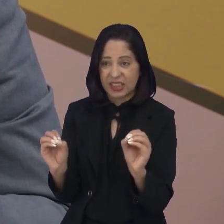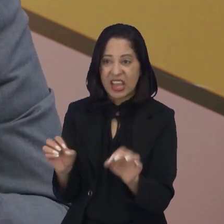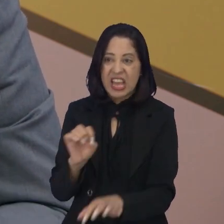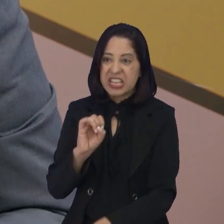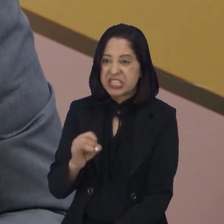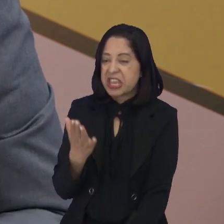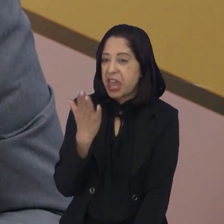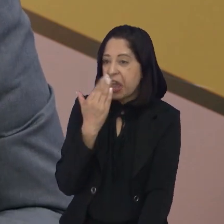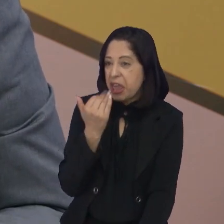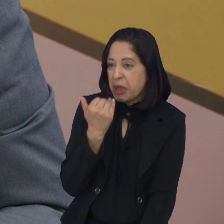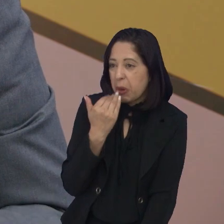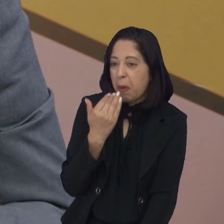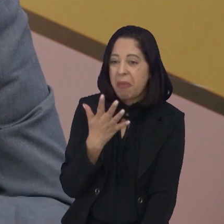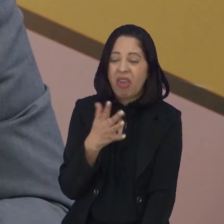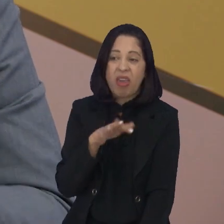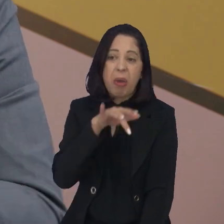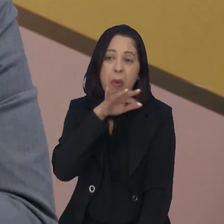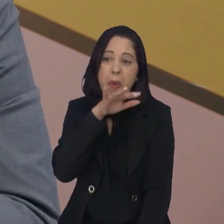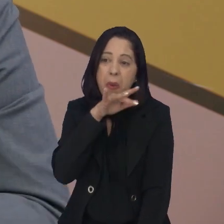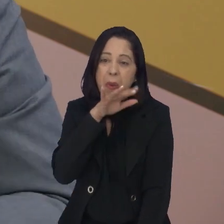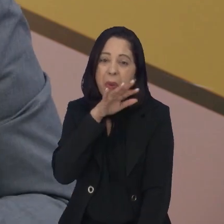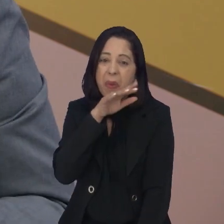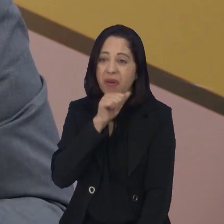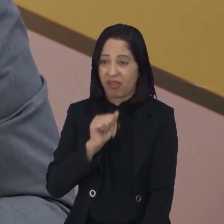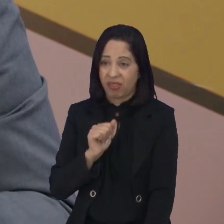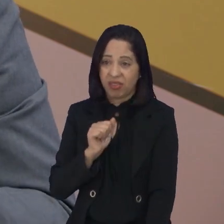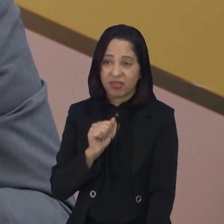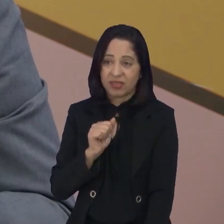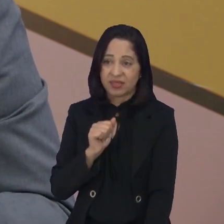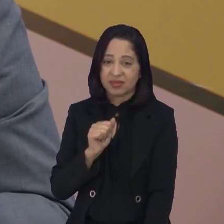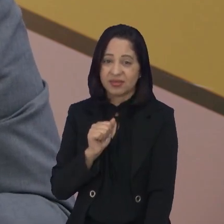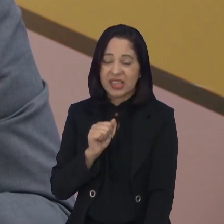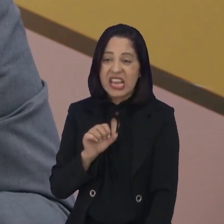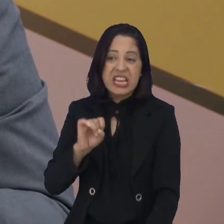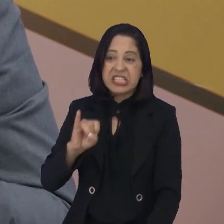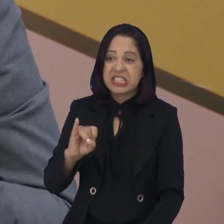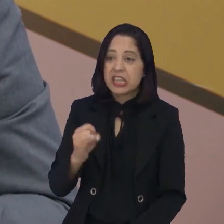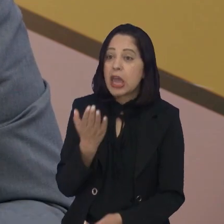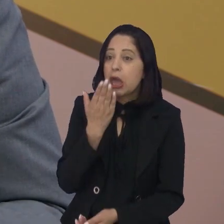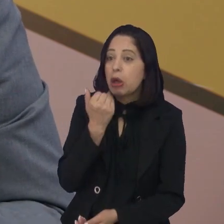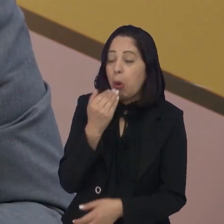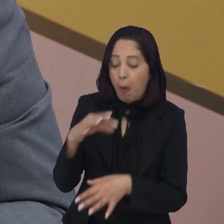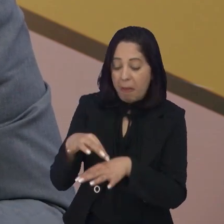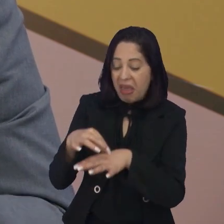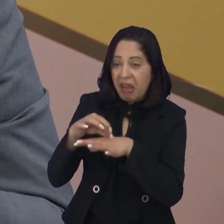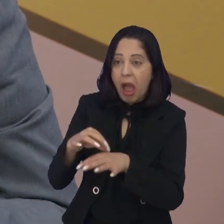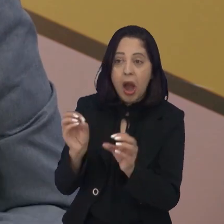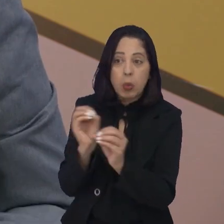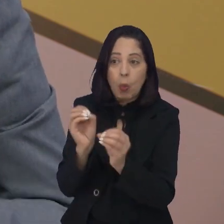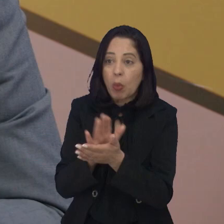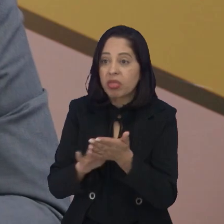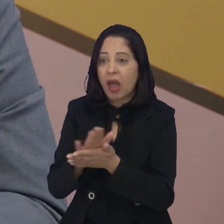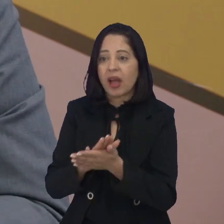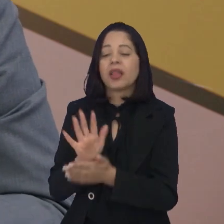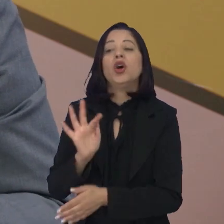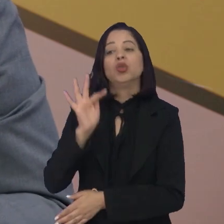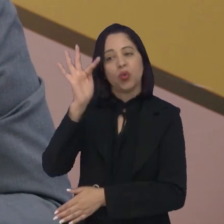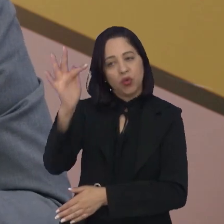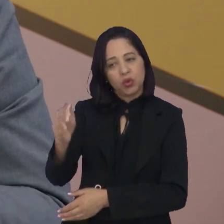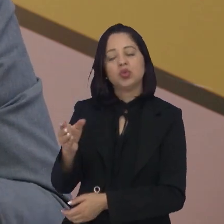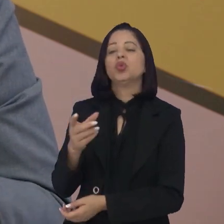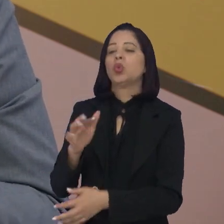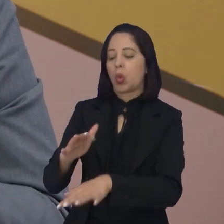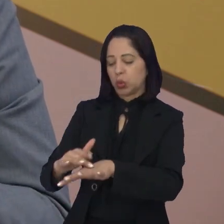alimentação, uma nutrição adequada, principalmente à base de proteínas, fatalmente vai desenvolver essa doença que é a